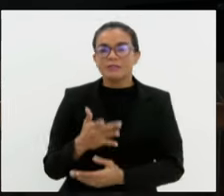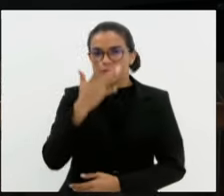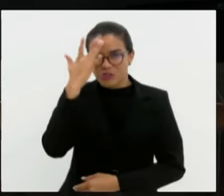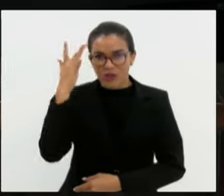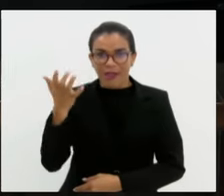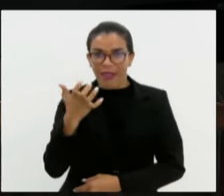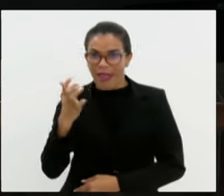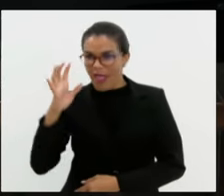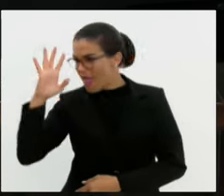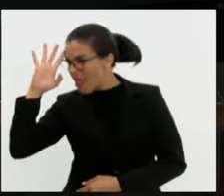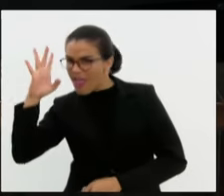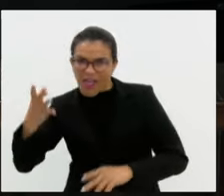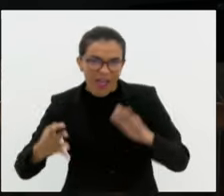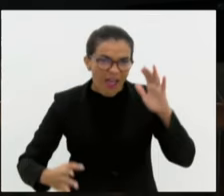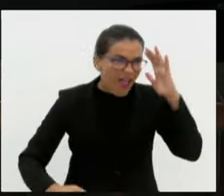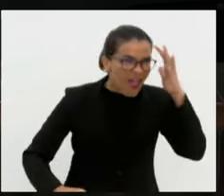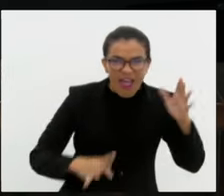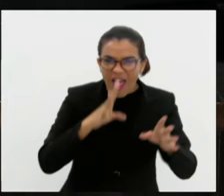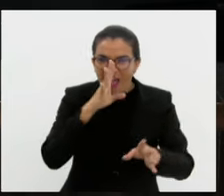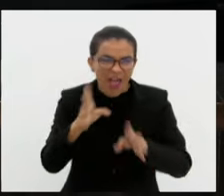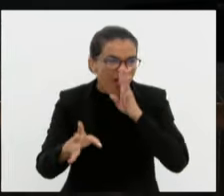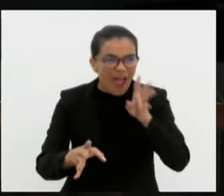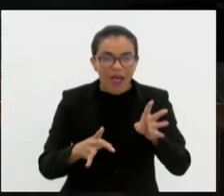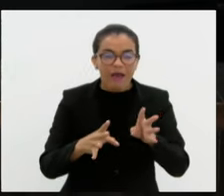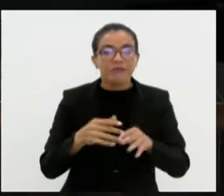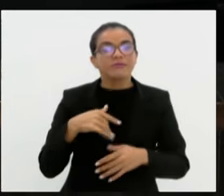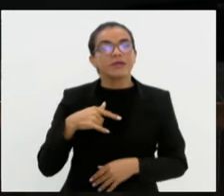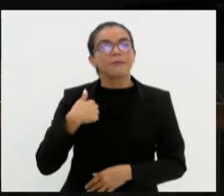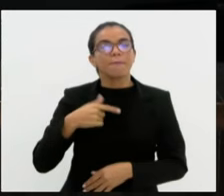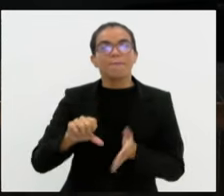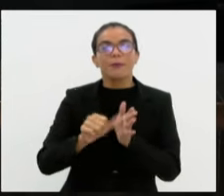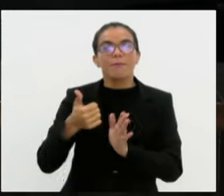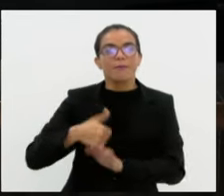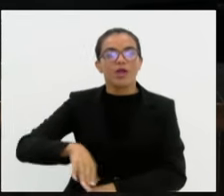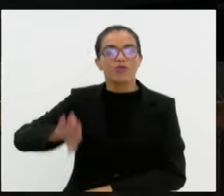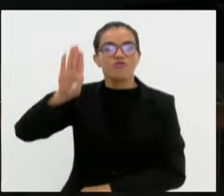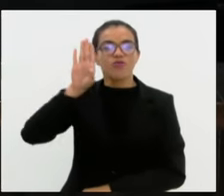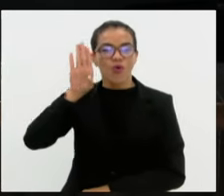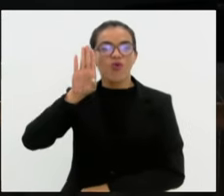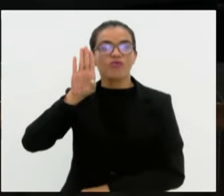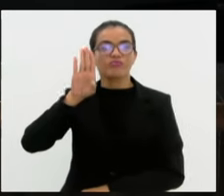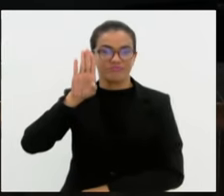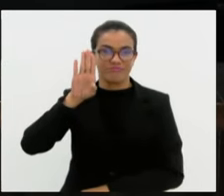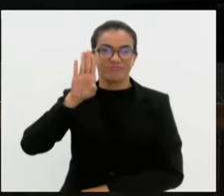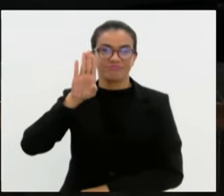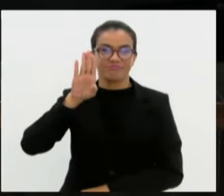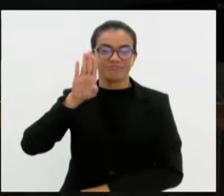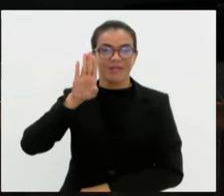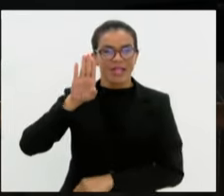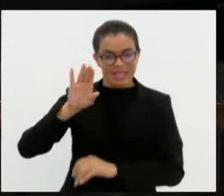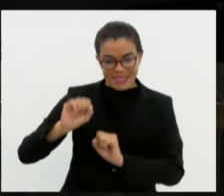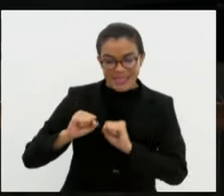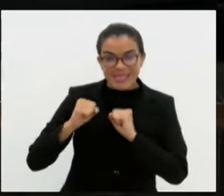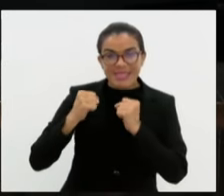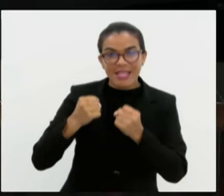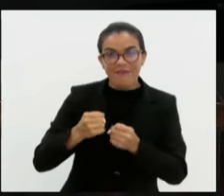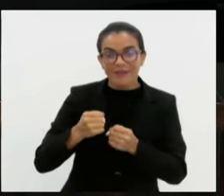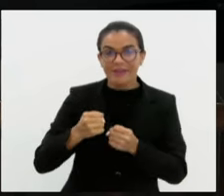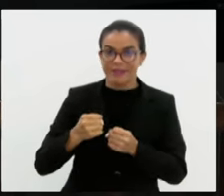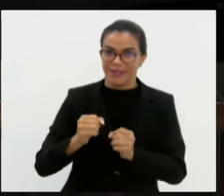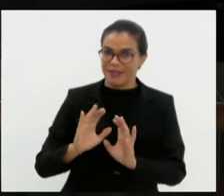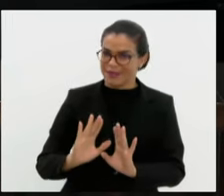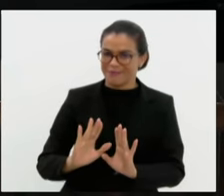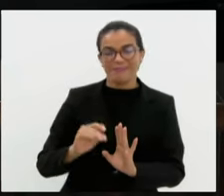decisão, que se candidate e seja deputado para que venha aqui, tá? Defender ou acusar alguém,